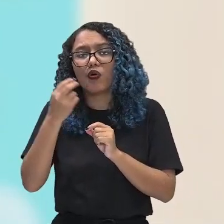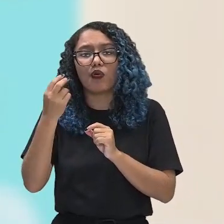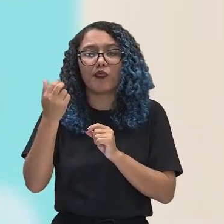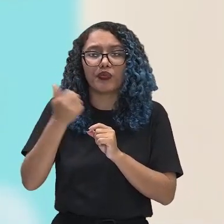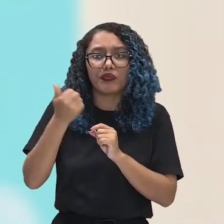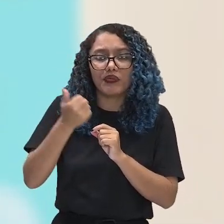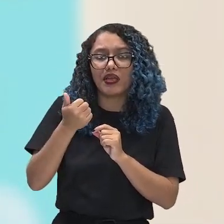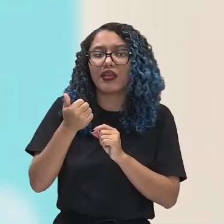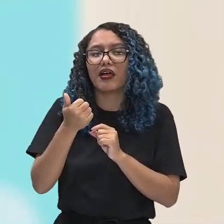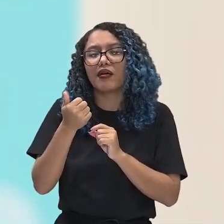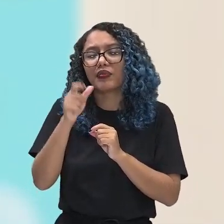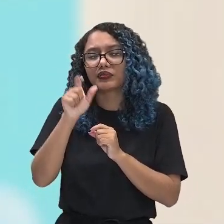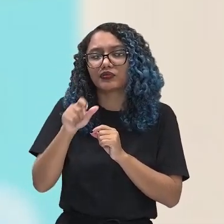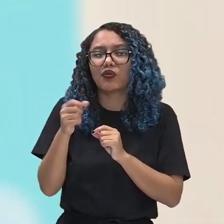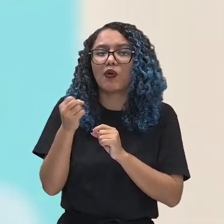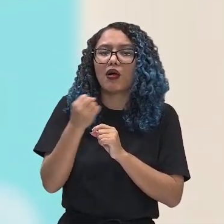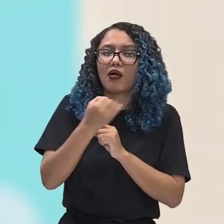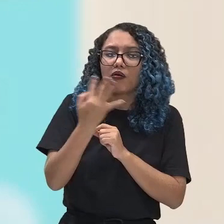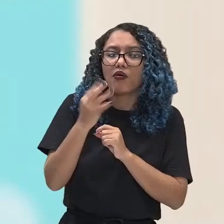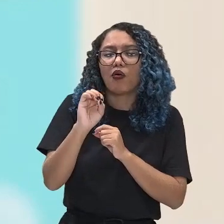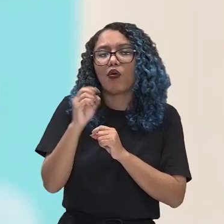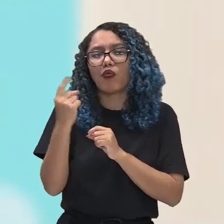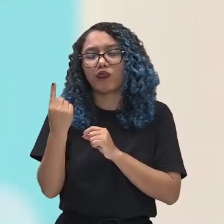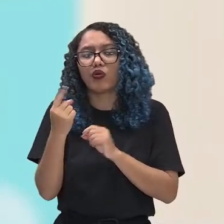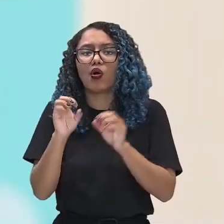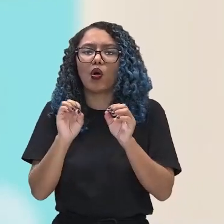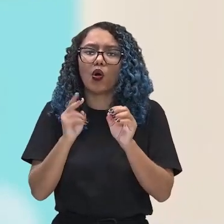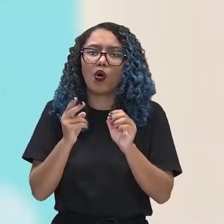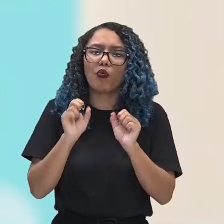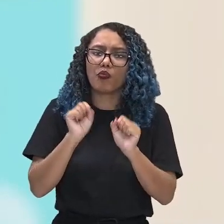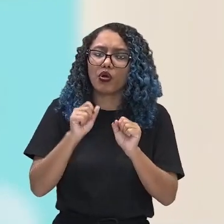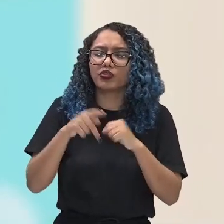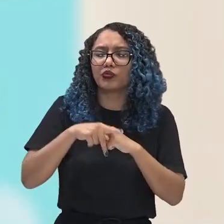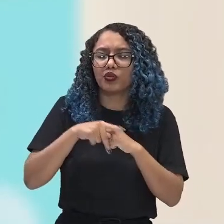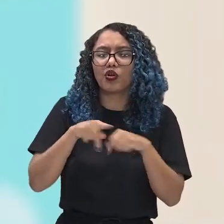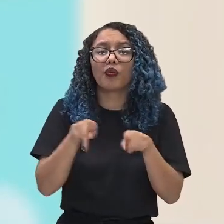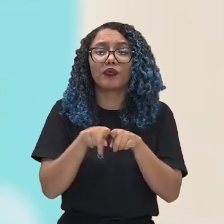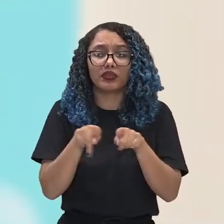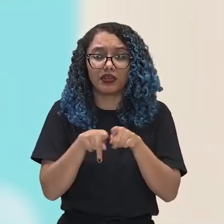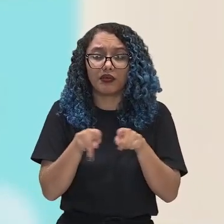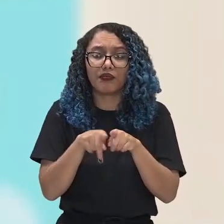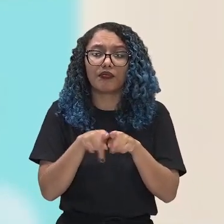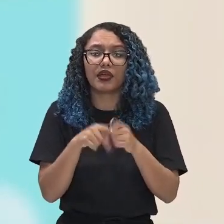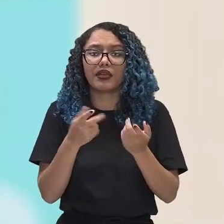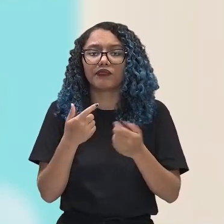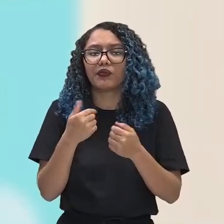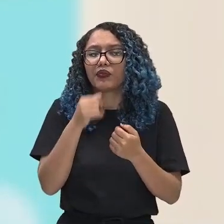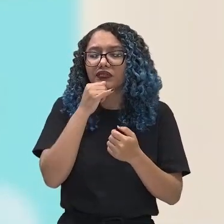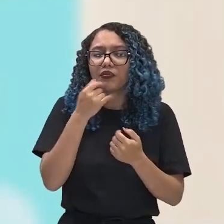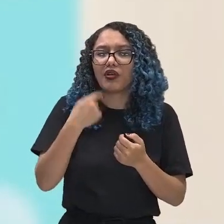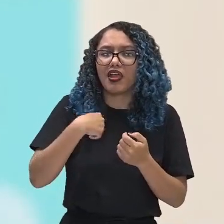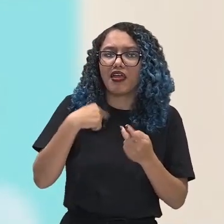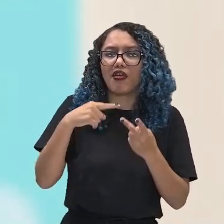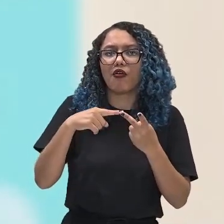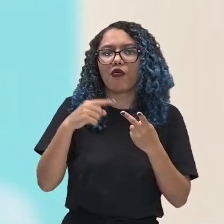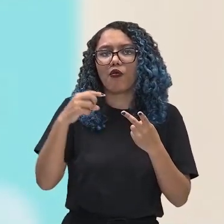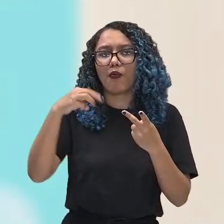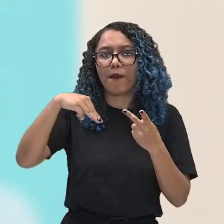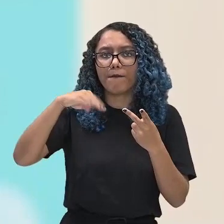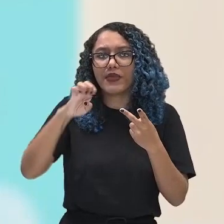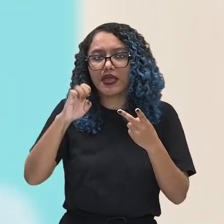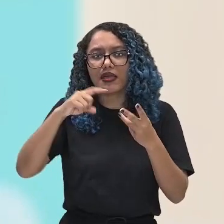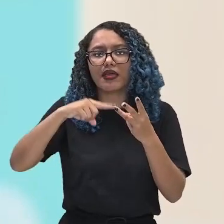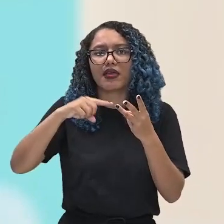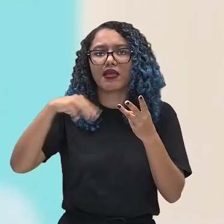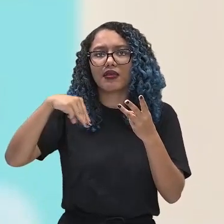plural, ou eu posso identificar pelos pronomes, indicando primeira pessoa, eu, me, depende,